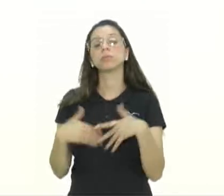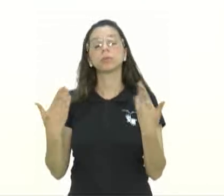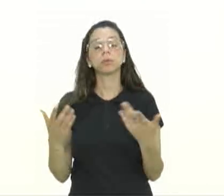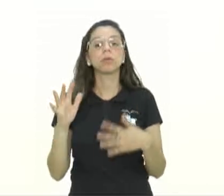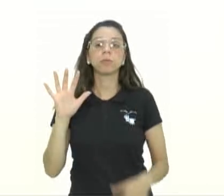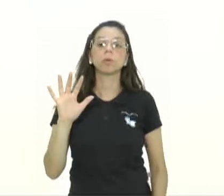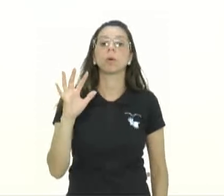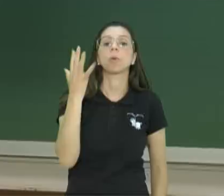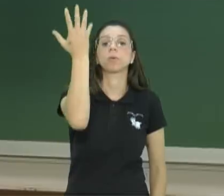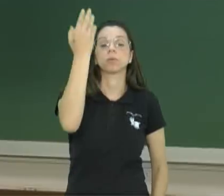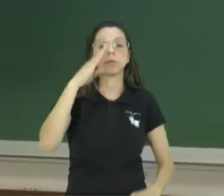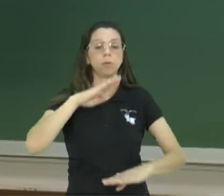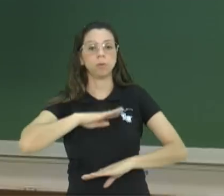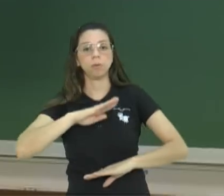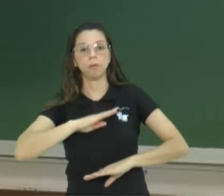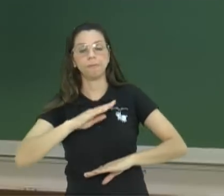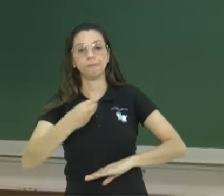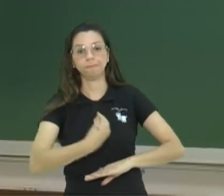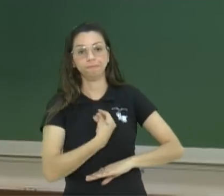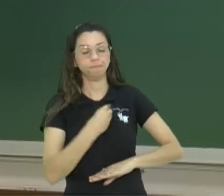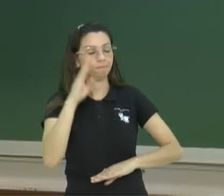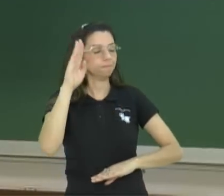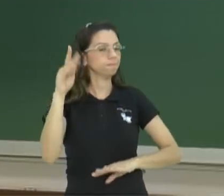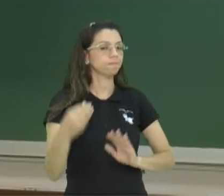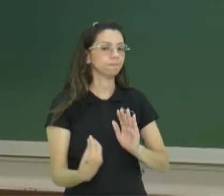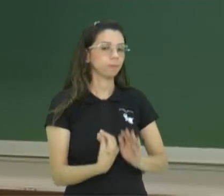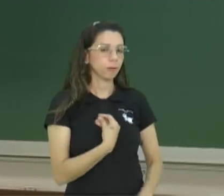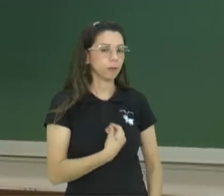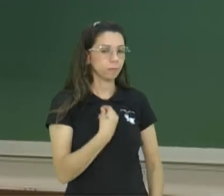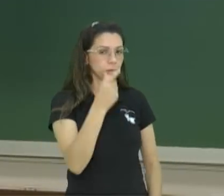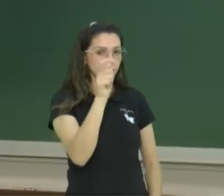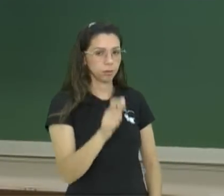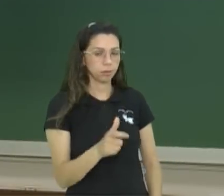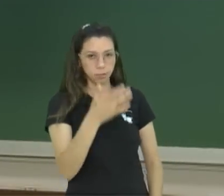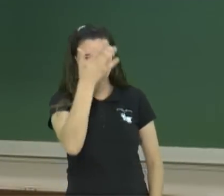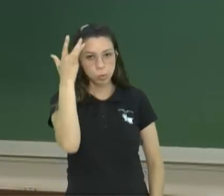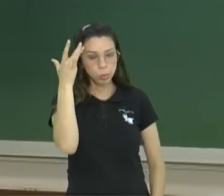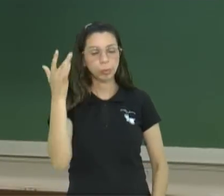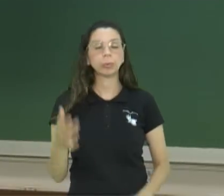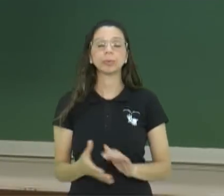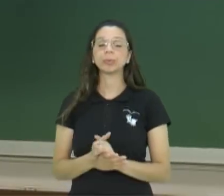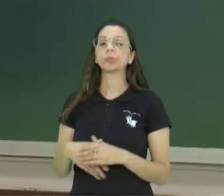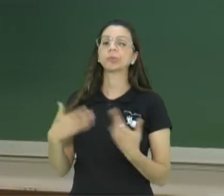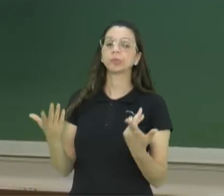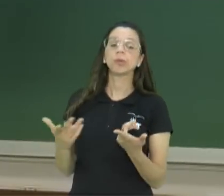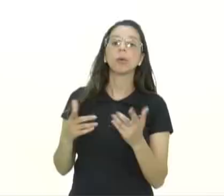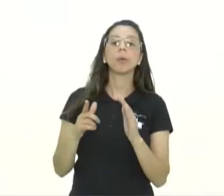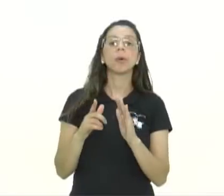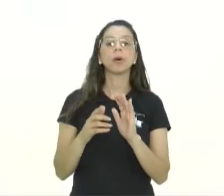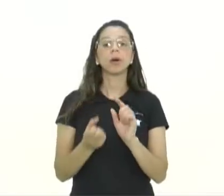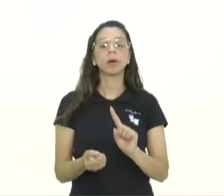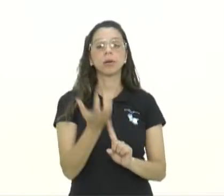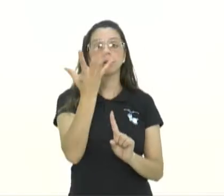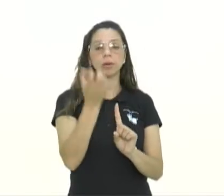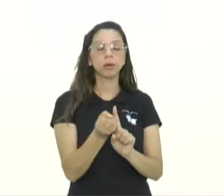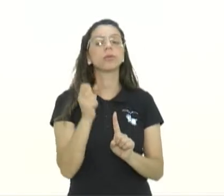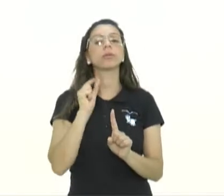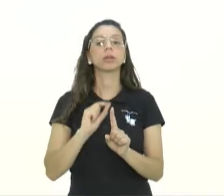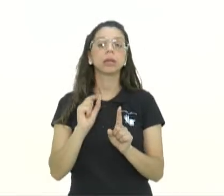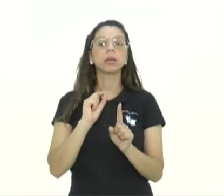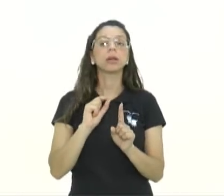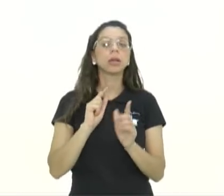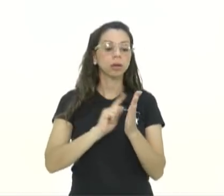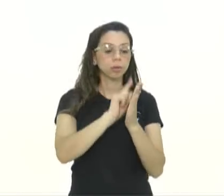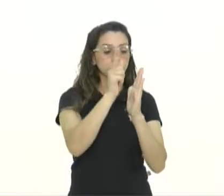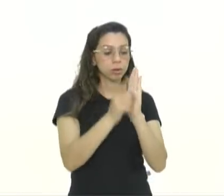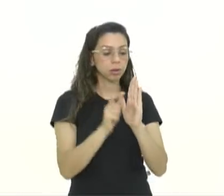acontecimentos principais da vida dessa pessoa. A biografia é um gênero textual que tem como objetivo